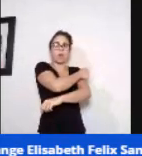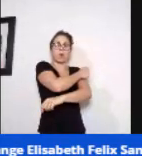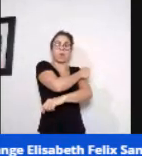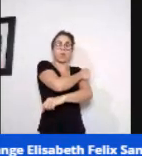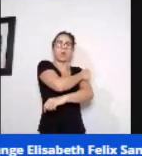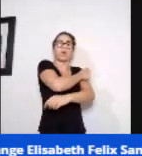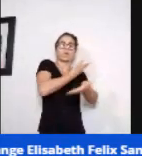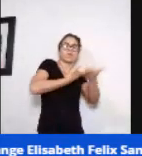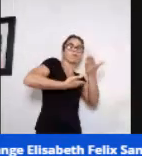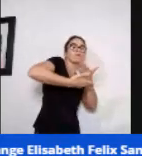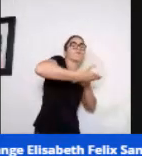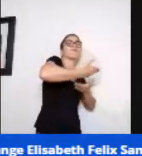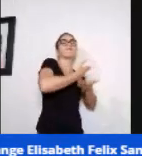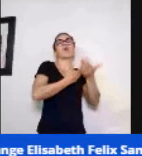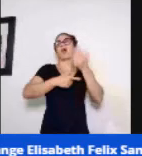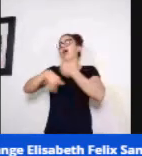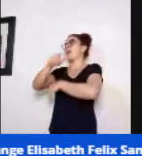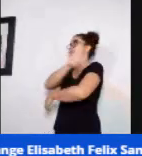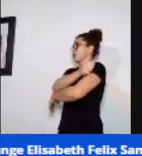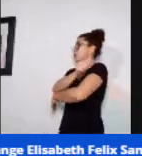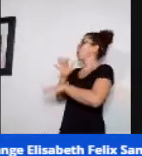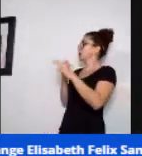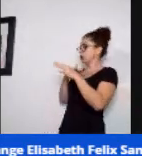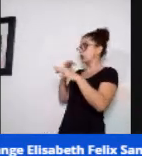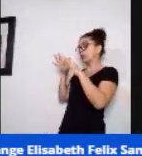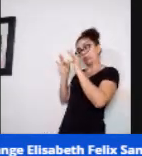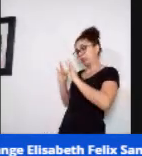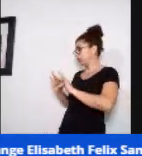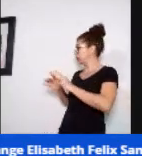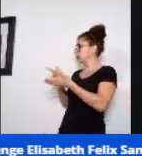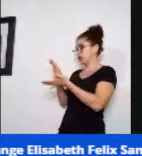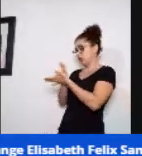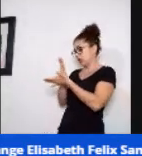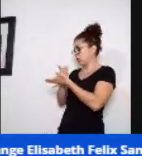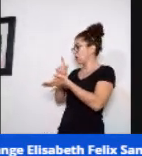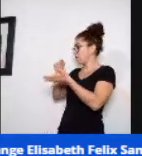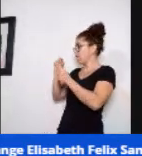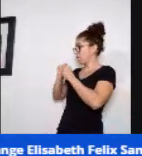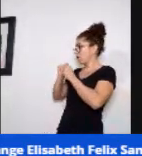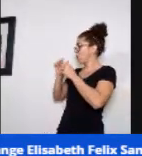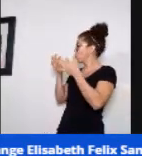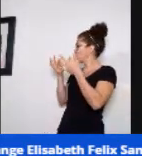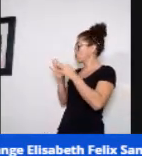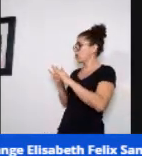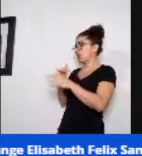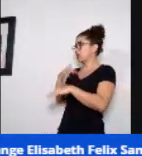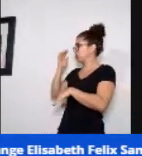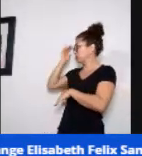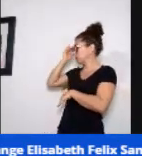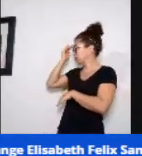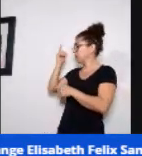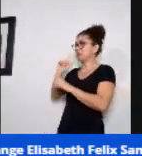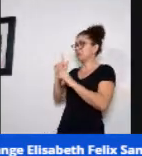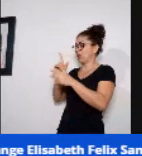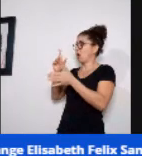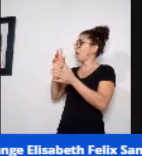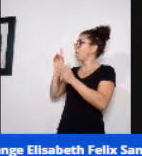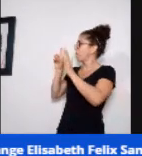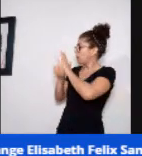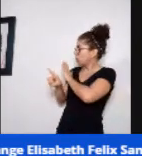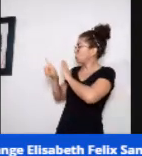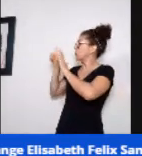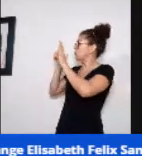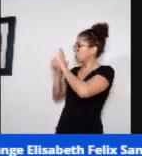sala. Professor, eu terminei. Professor, eu não entendi a questão tal. Professor, tenho dúvidas na questão tal. O aluno